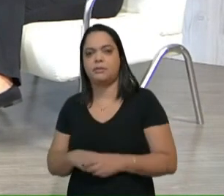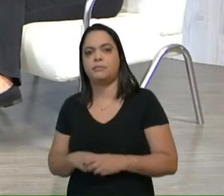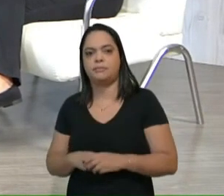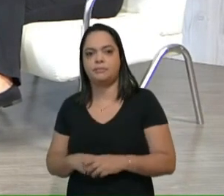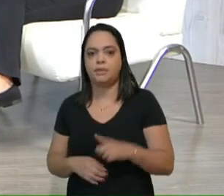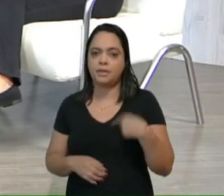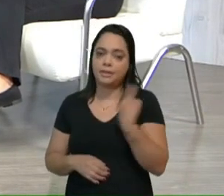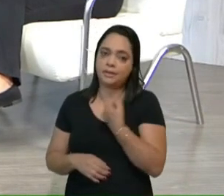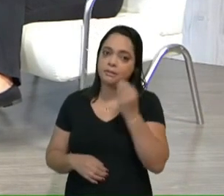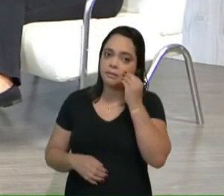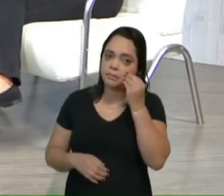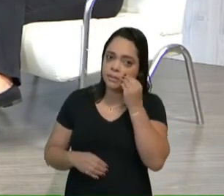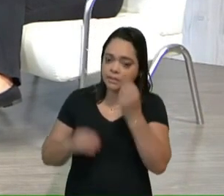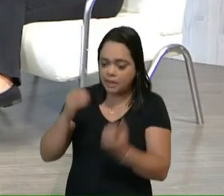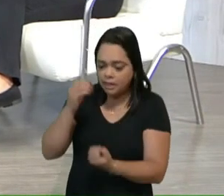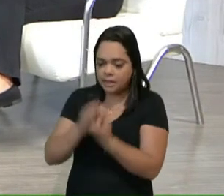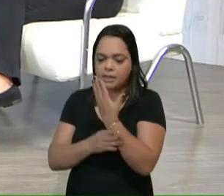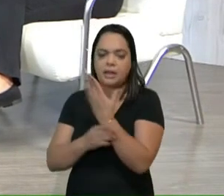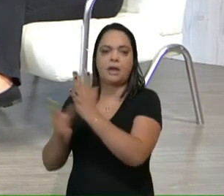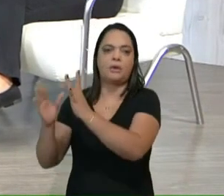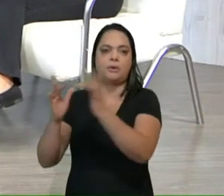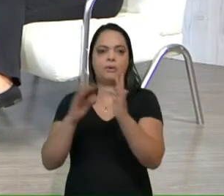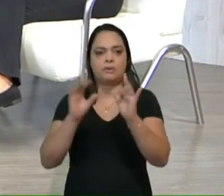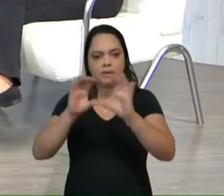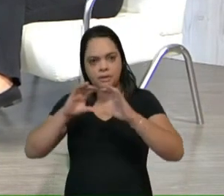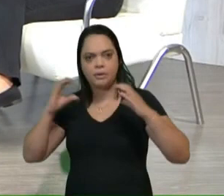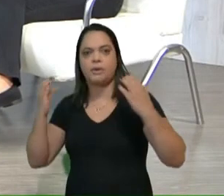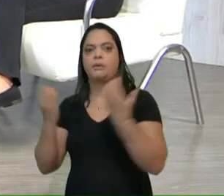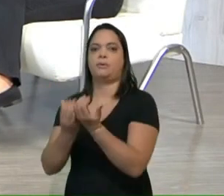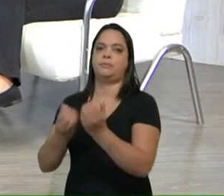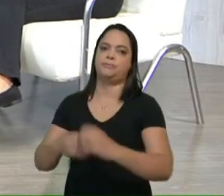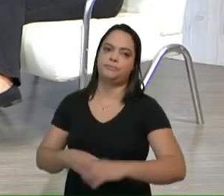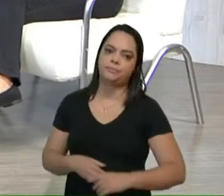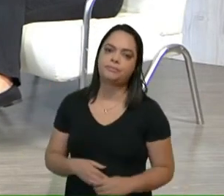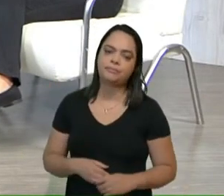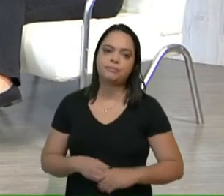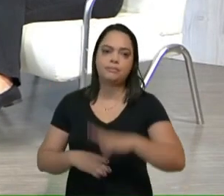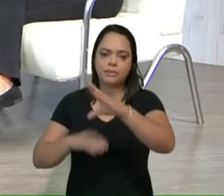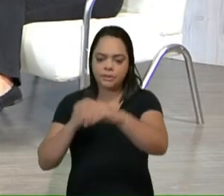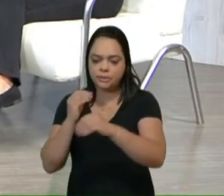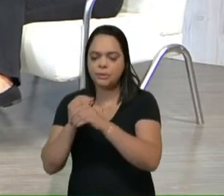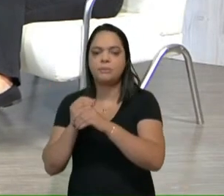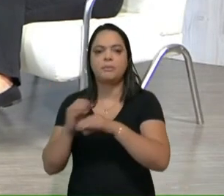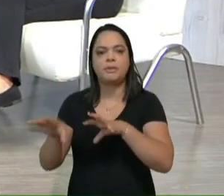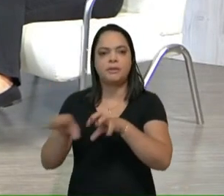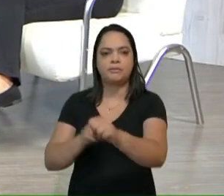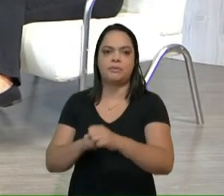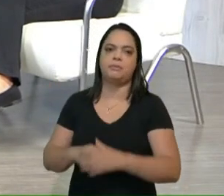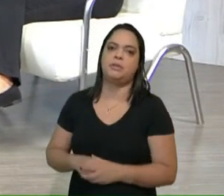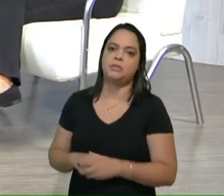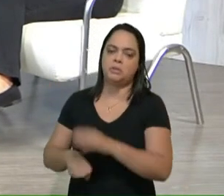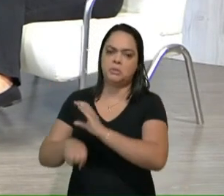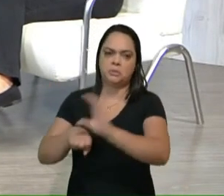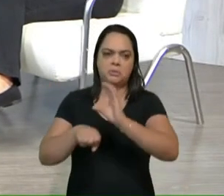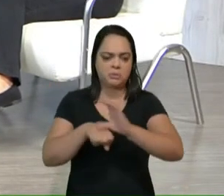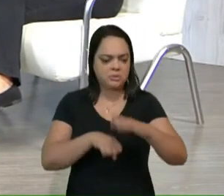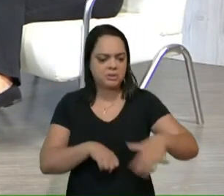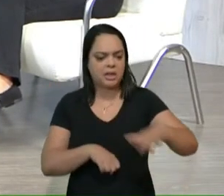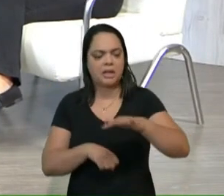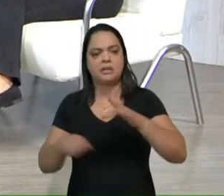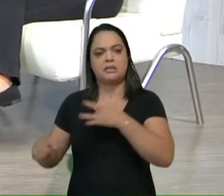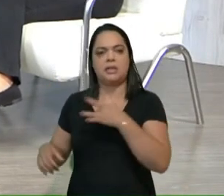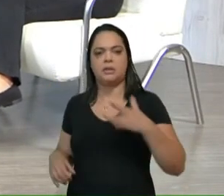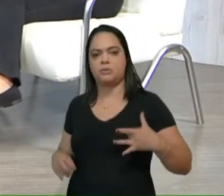a gente busca criar né Essa interação com a comunidade e complementar a formação dos decentes diferentes cursos de saúde